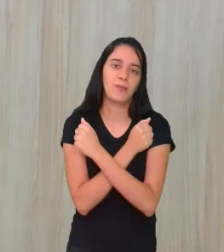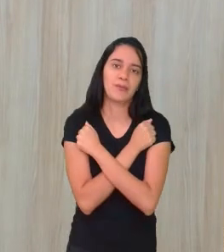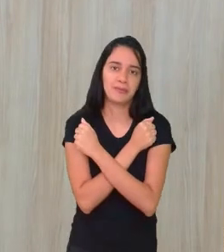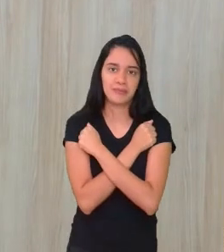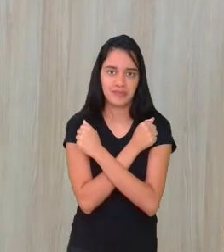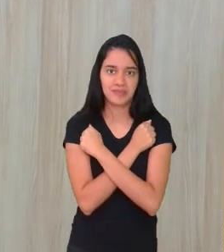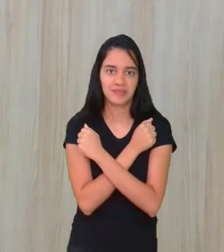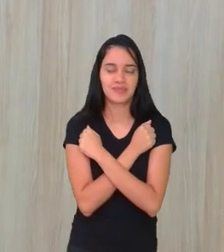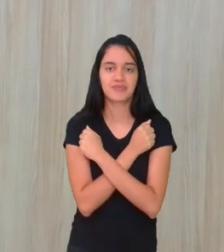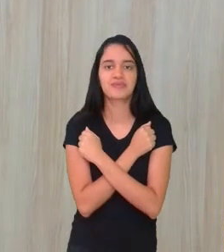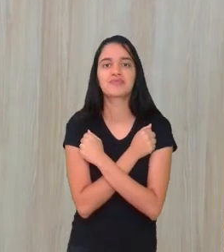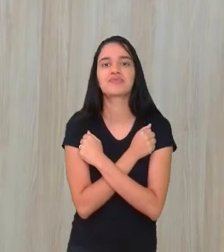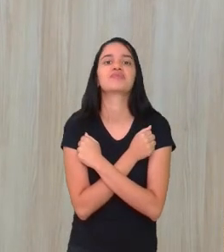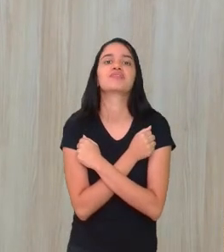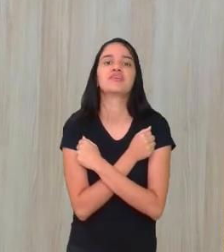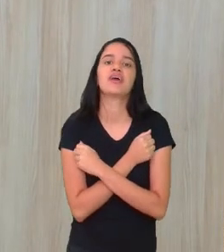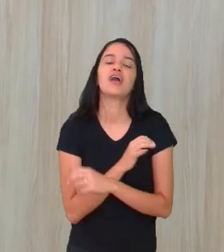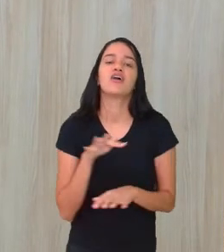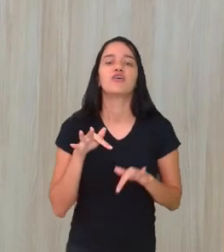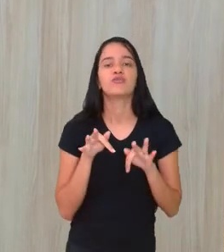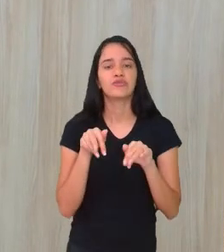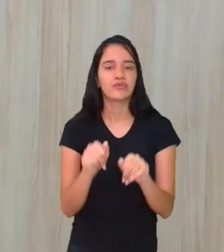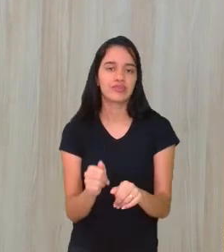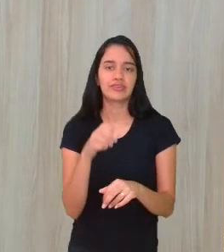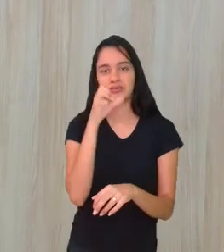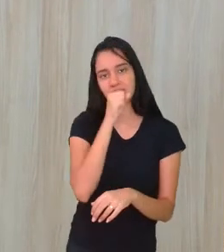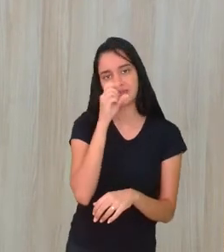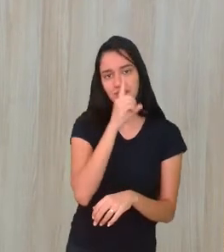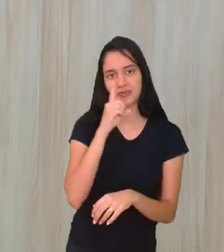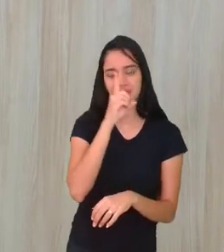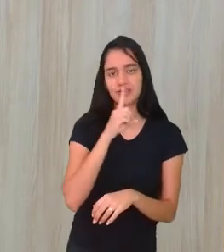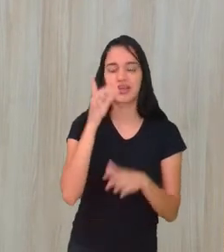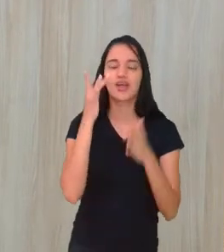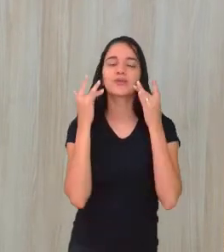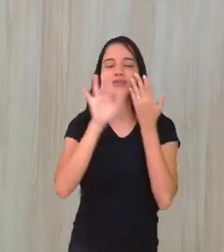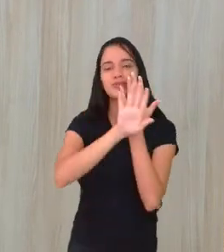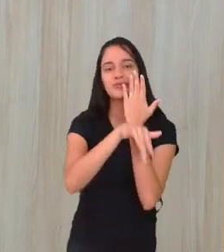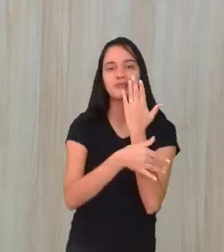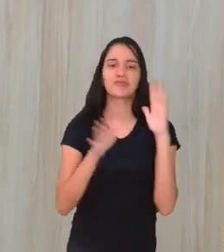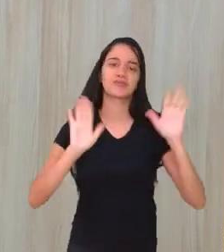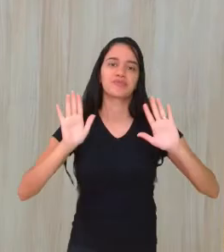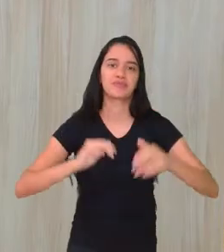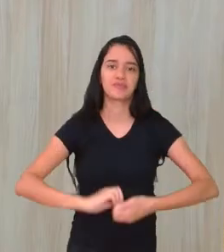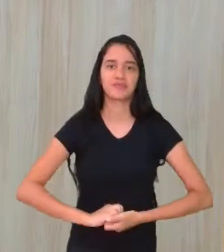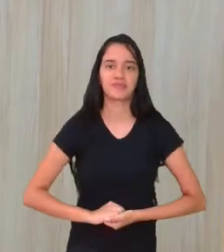enorme e tenham um final de semana bem gostoso. Com Teatro de Sombras.